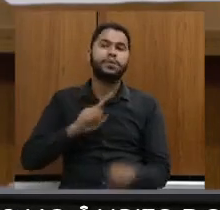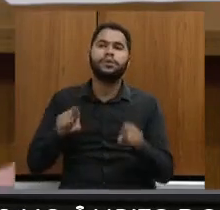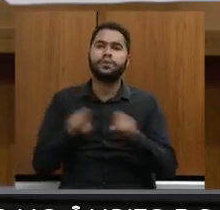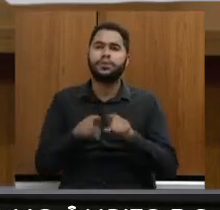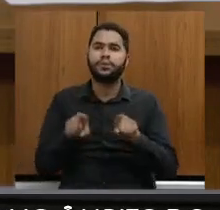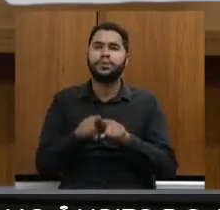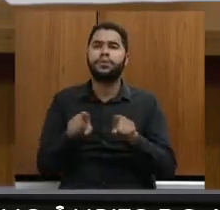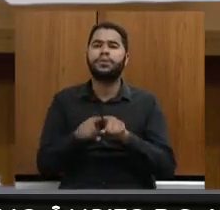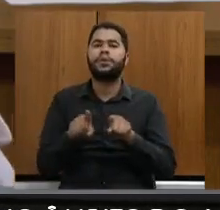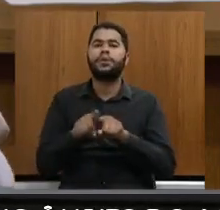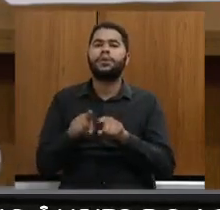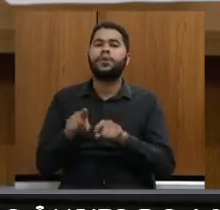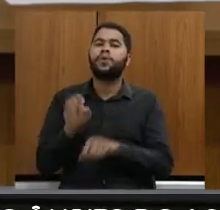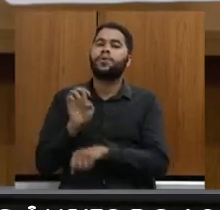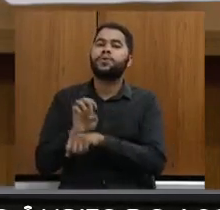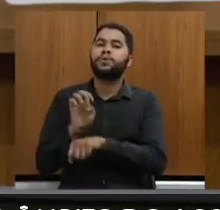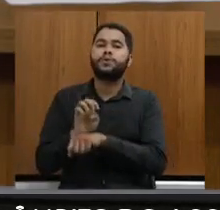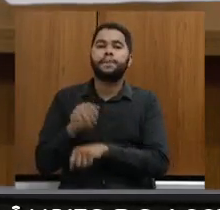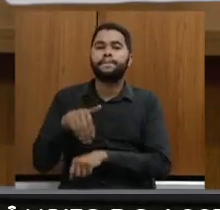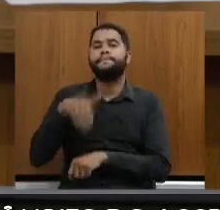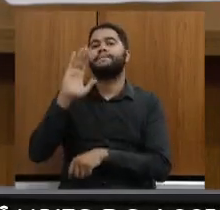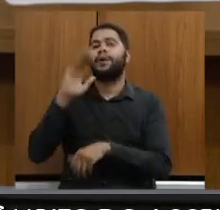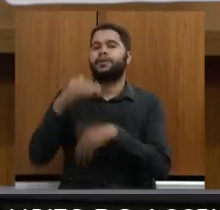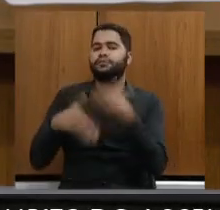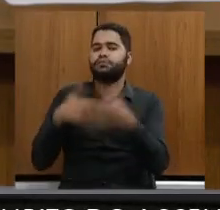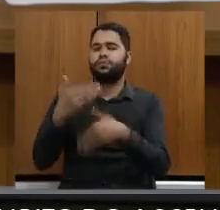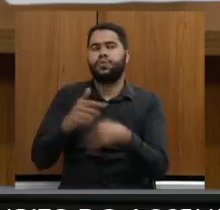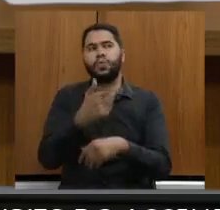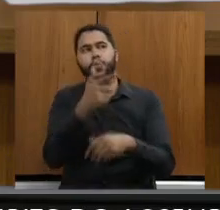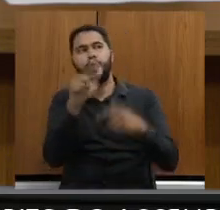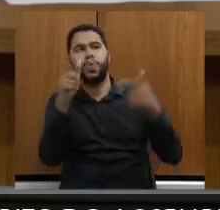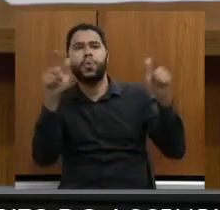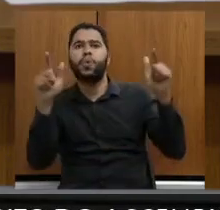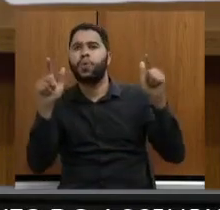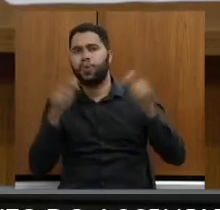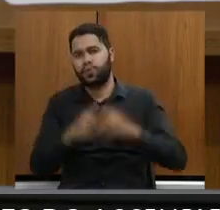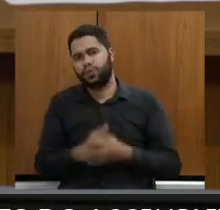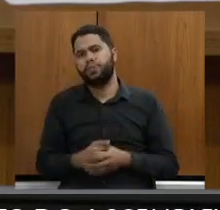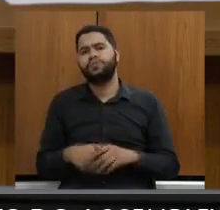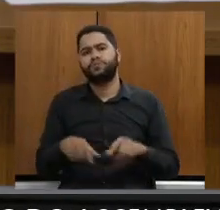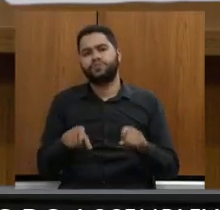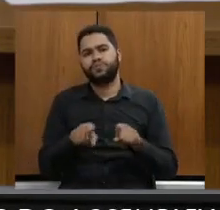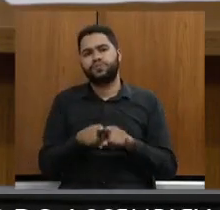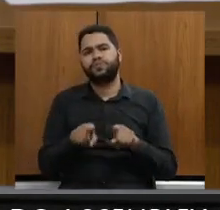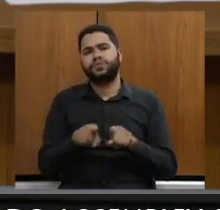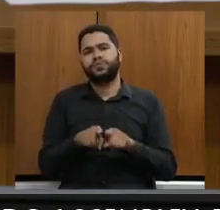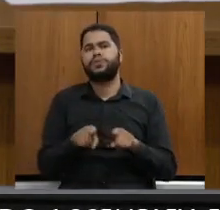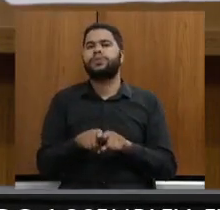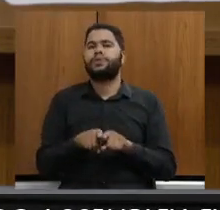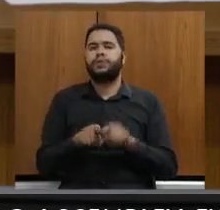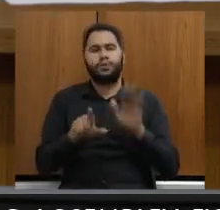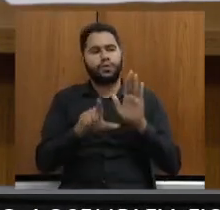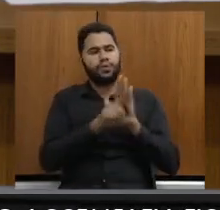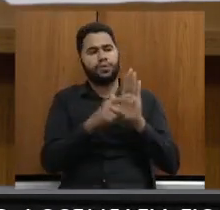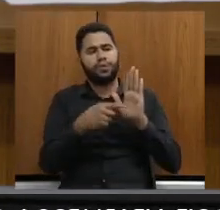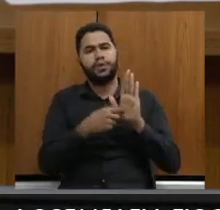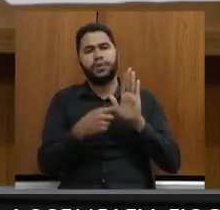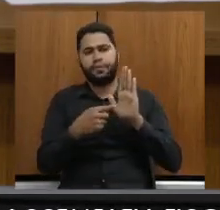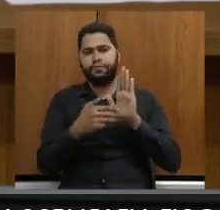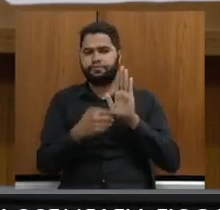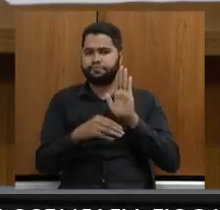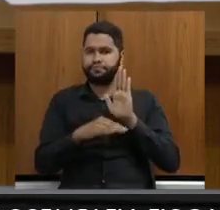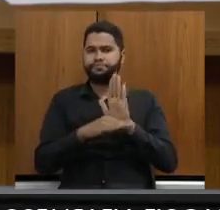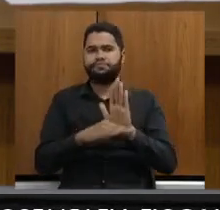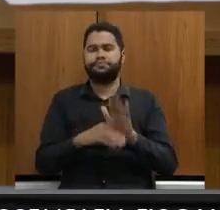Inclusive é o estado onde se mais avançado outros estados agora estão também com leis nesse sentido de